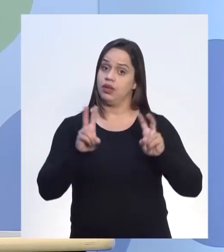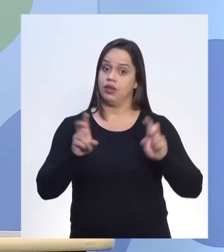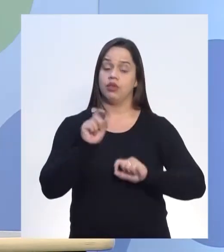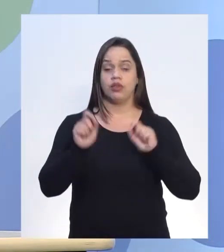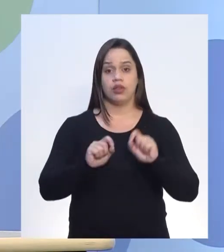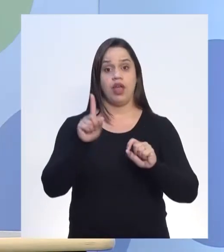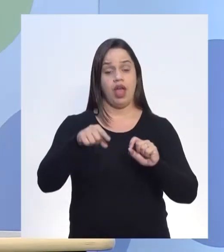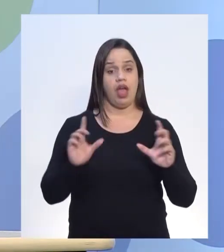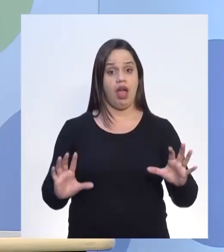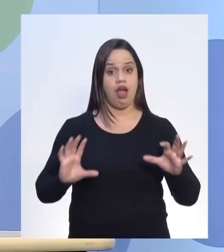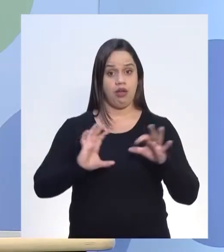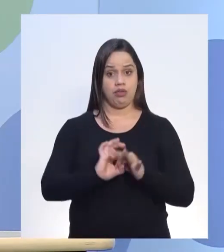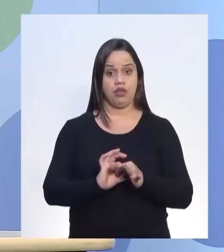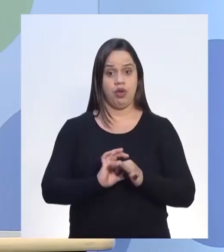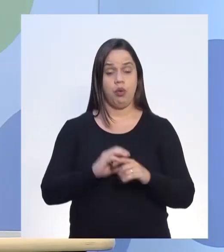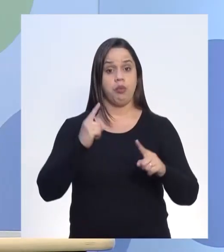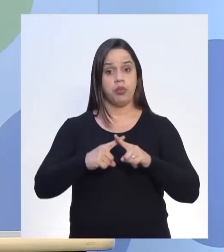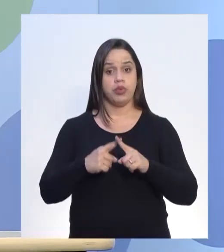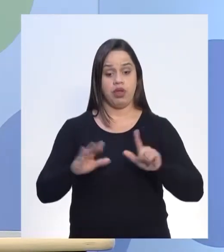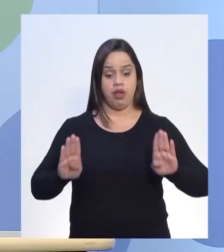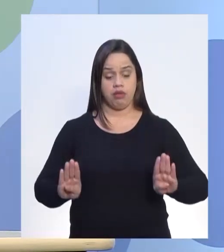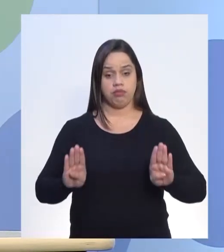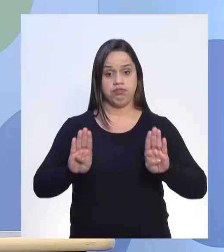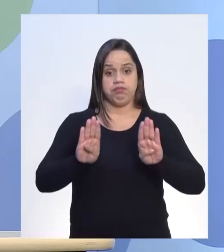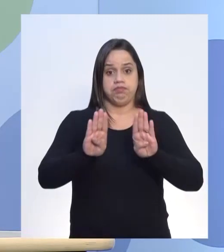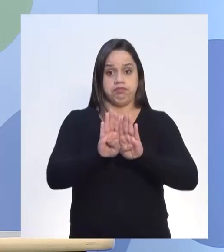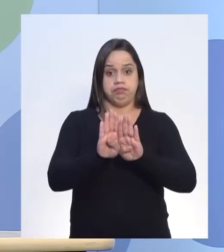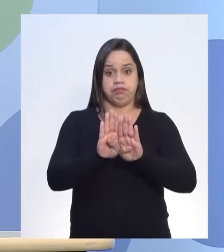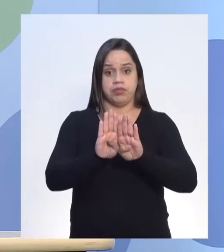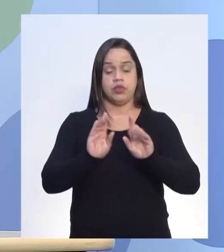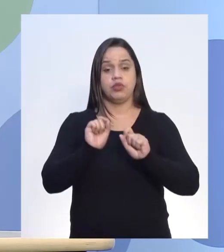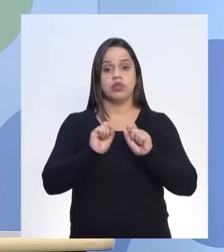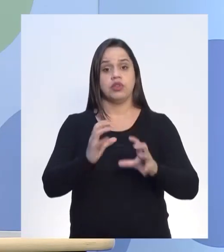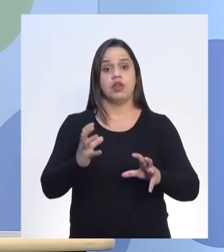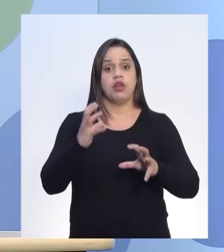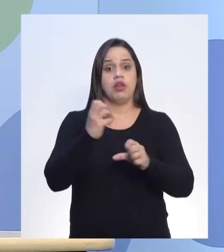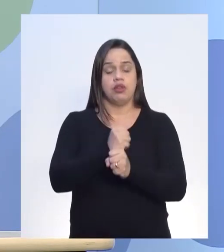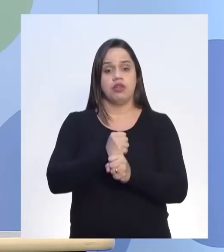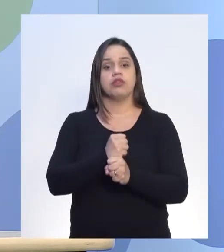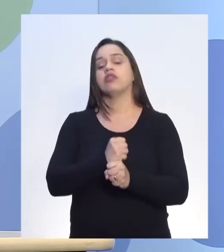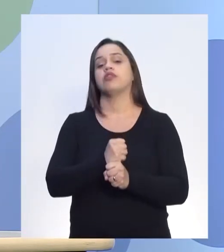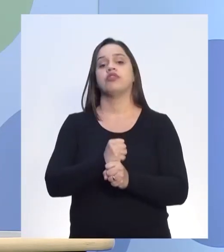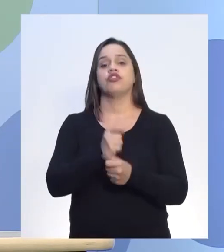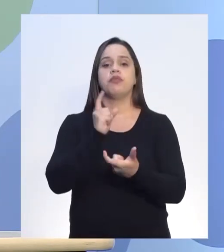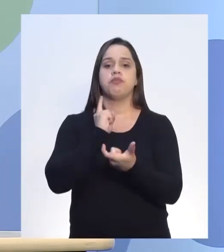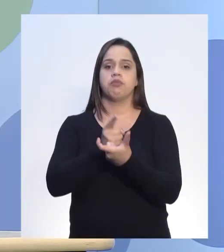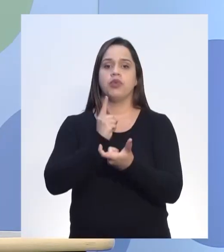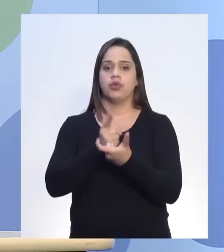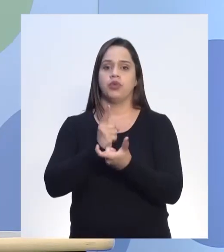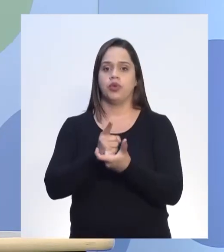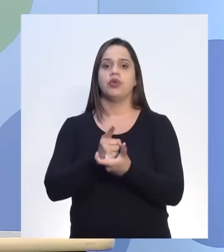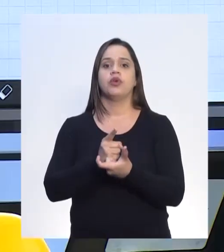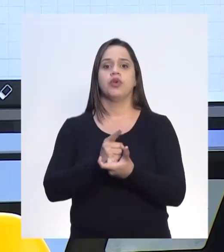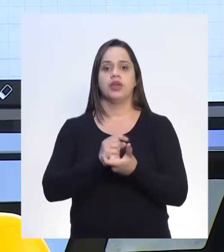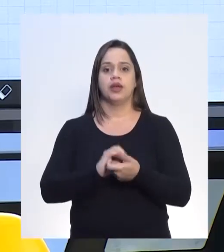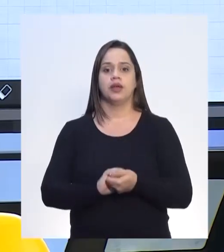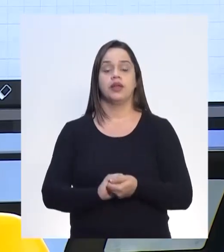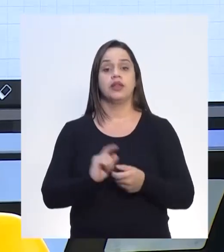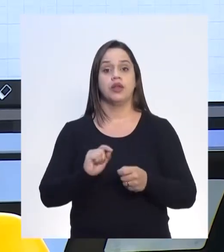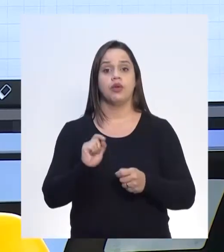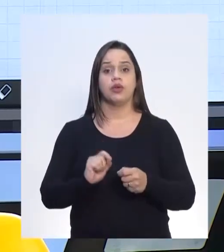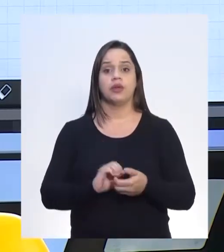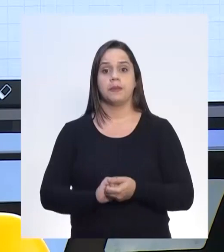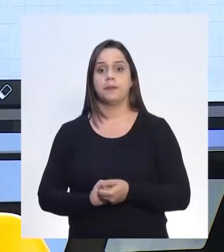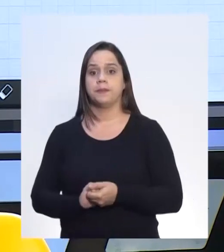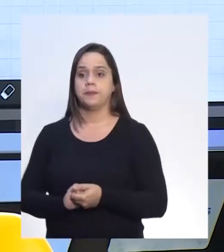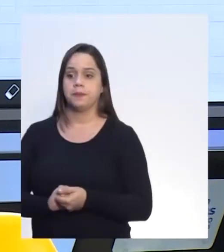é a união, né? Eles estão literalmente juntando, né? Colocando aí uma adição de monômios, né? É verdade. E aí, qual que é o grande barato,